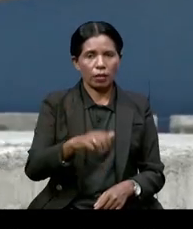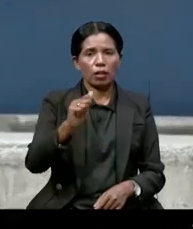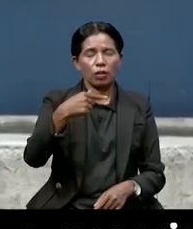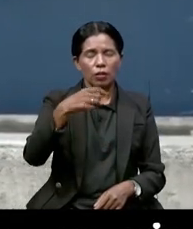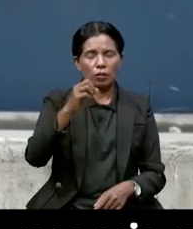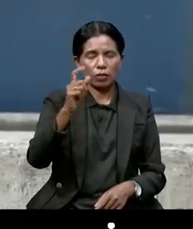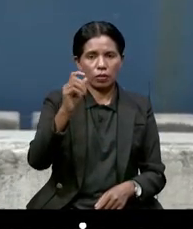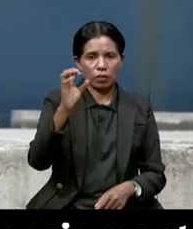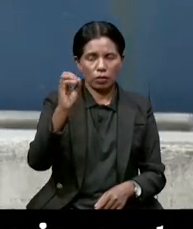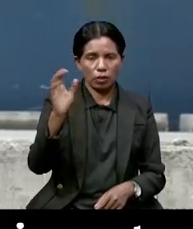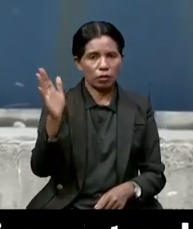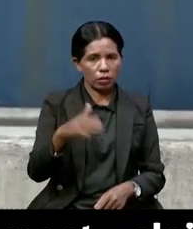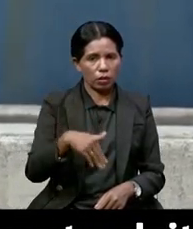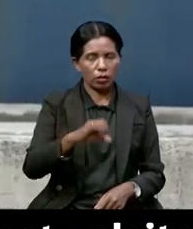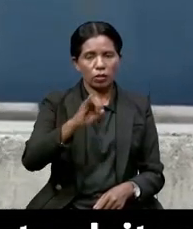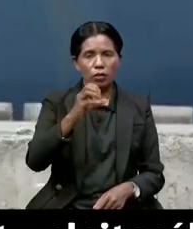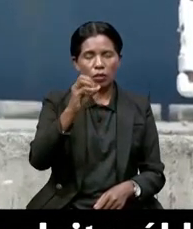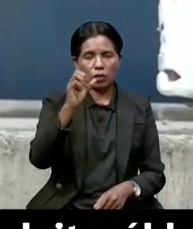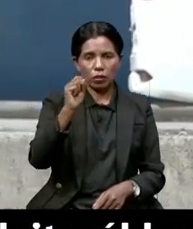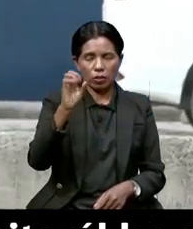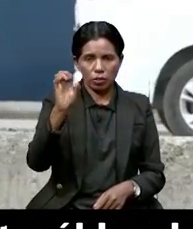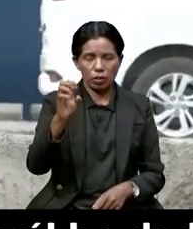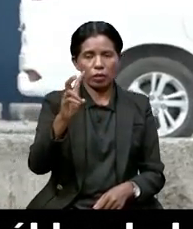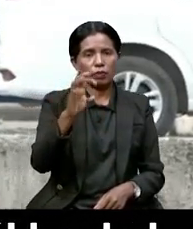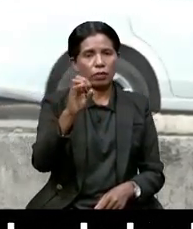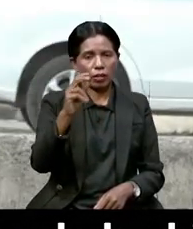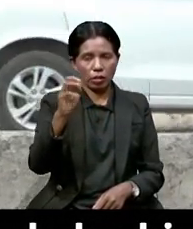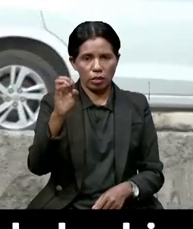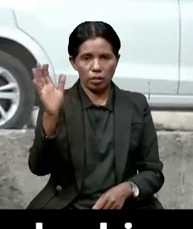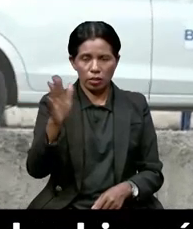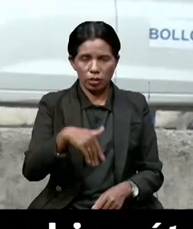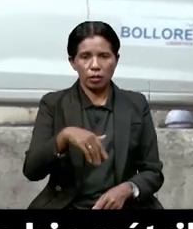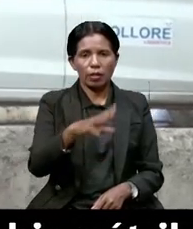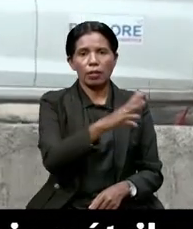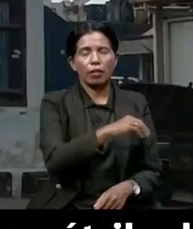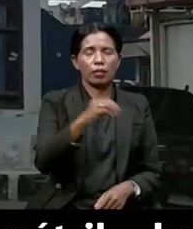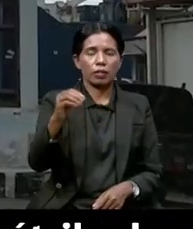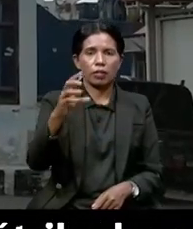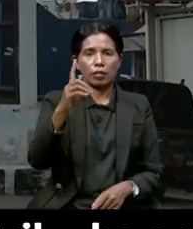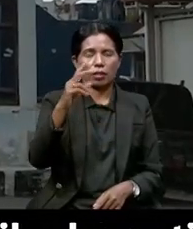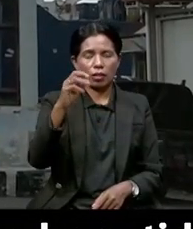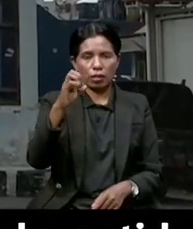do Espírito Santo, José da Silva, Venâncio Ramos Amaral Ferraz, no Denis